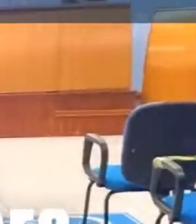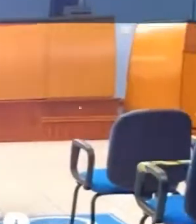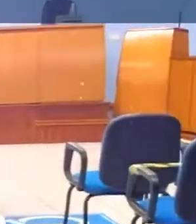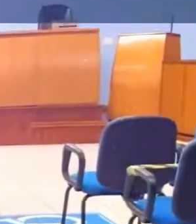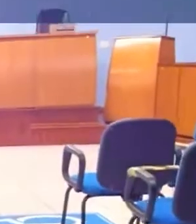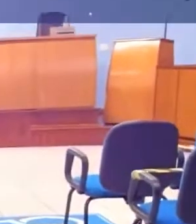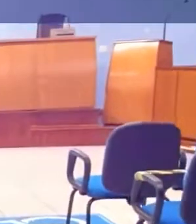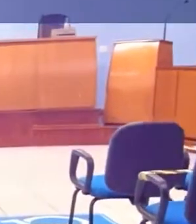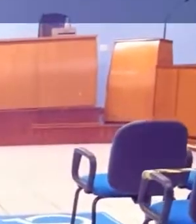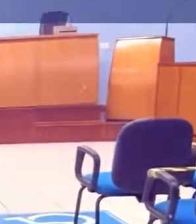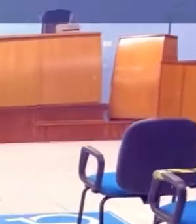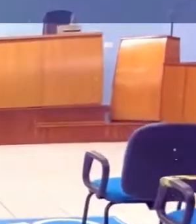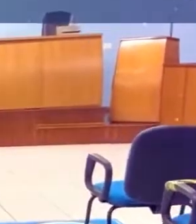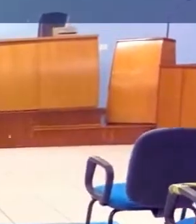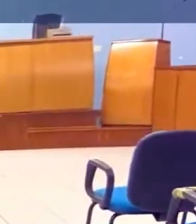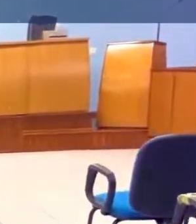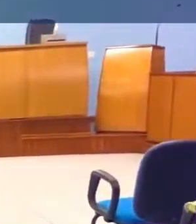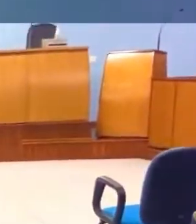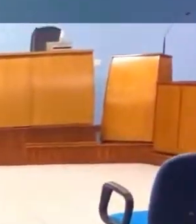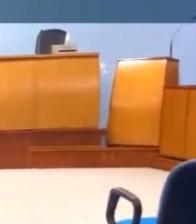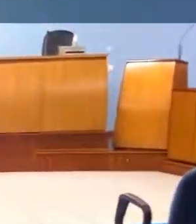E aí